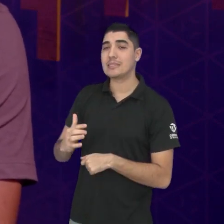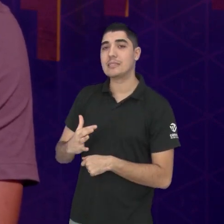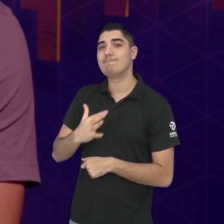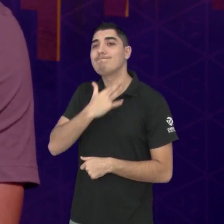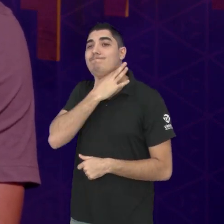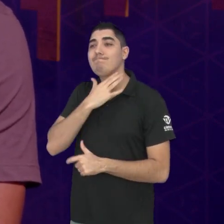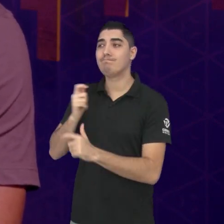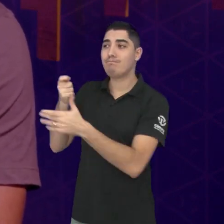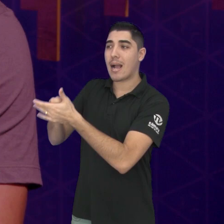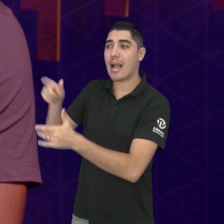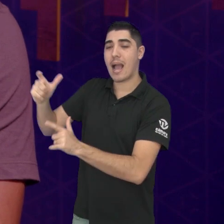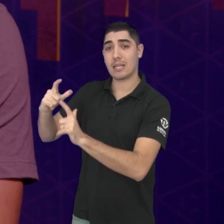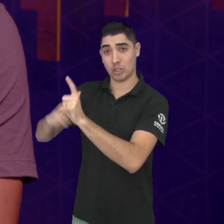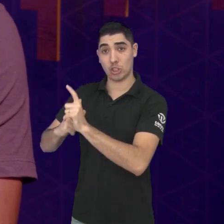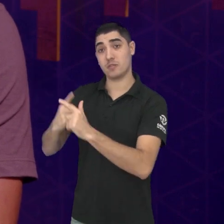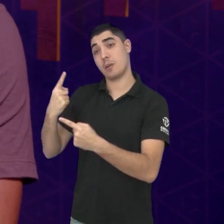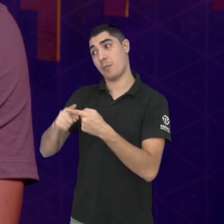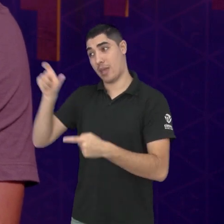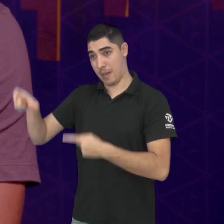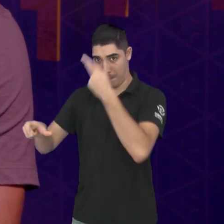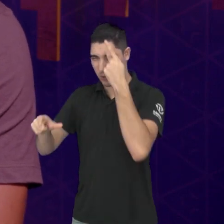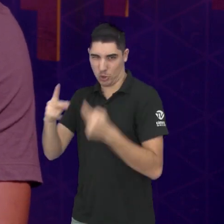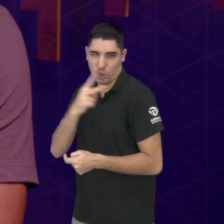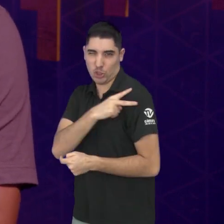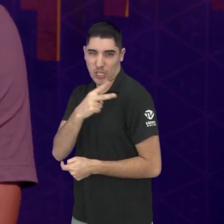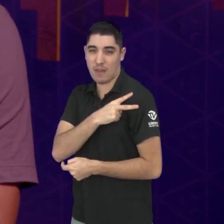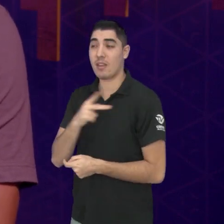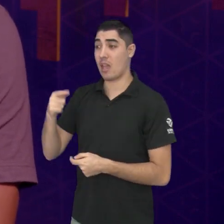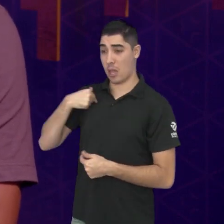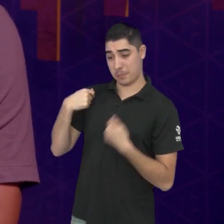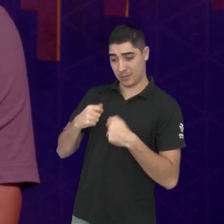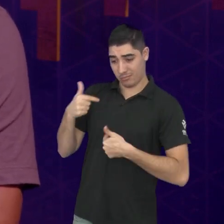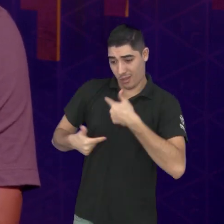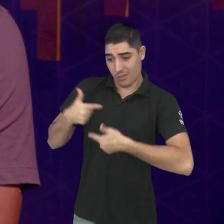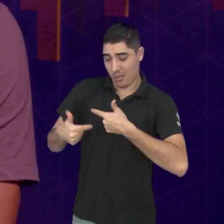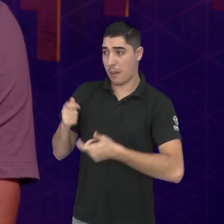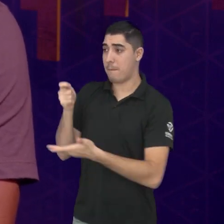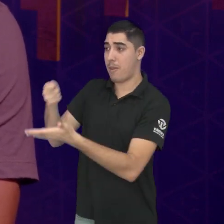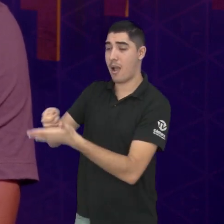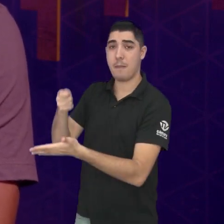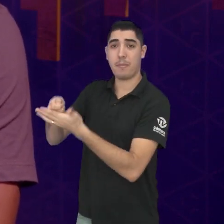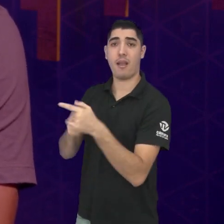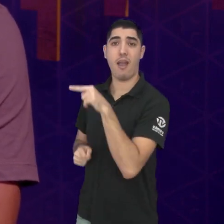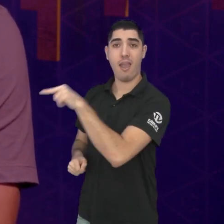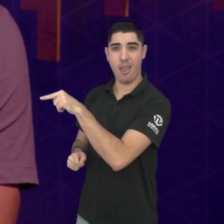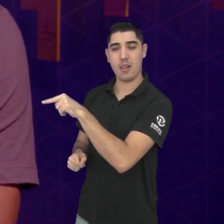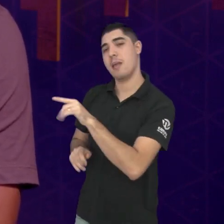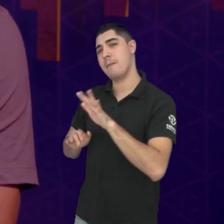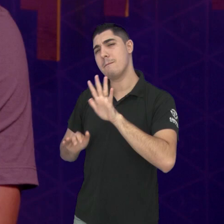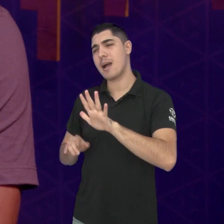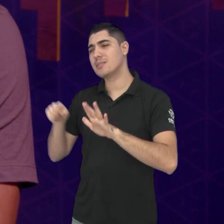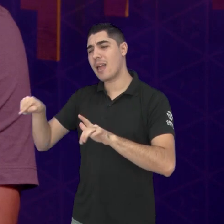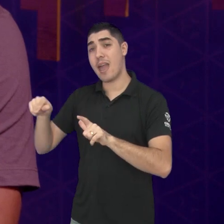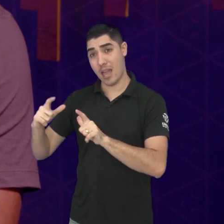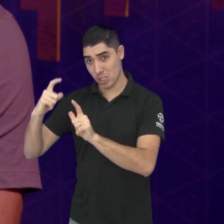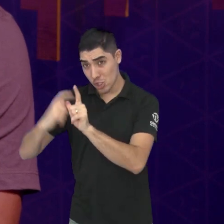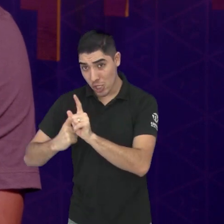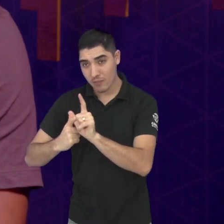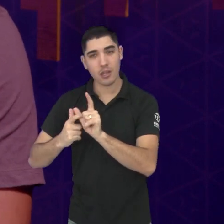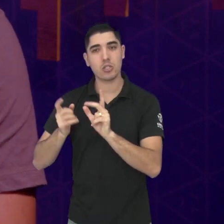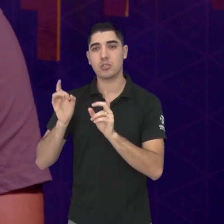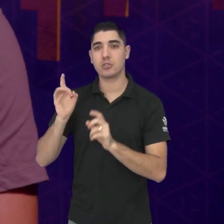um empregador e você precisa trabalhar para pagar essa dívida, mas geralmente essa dívida só